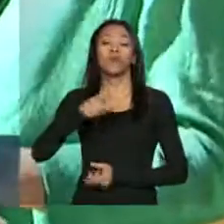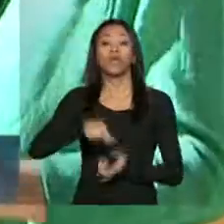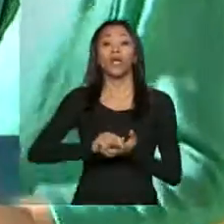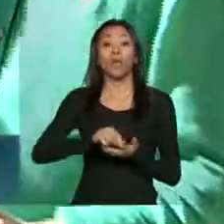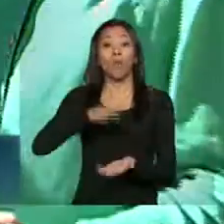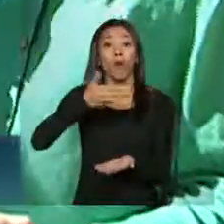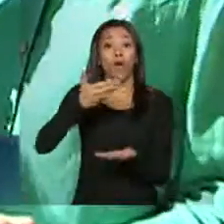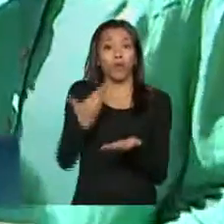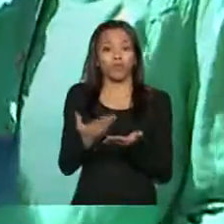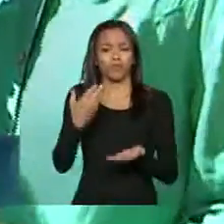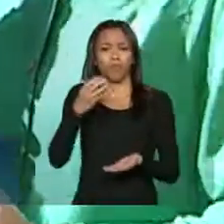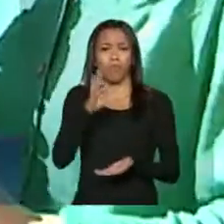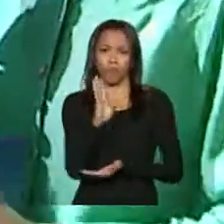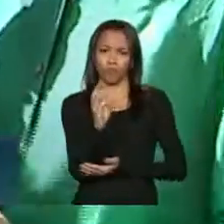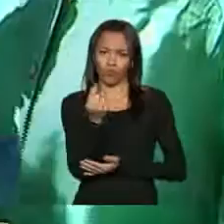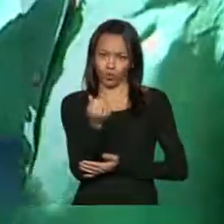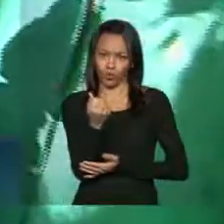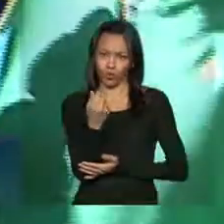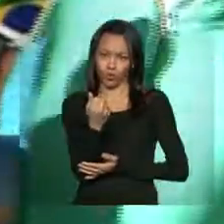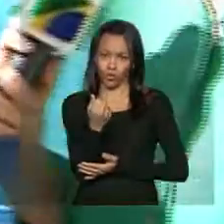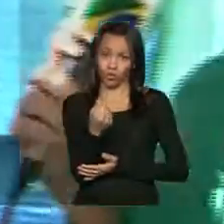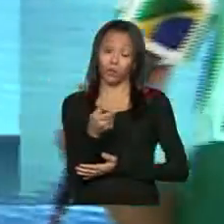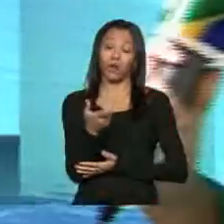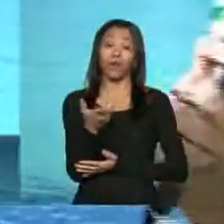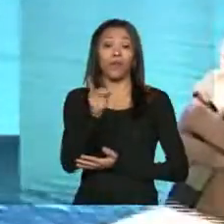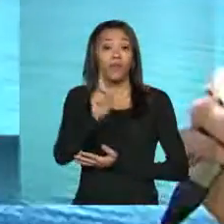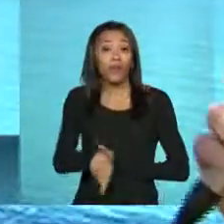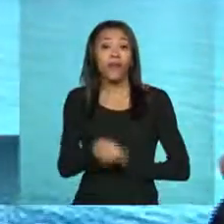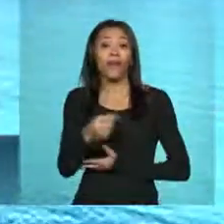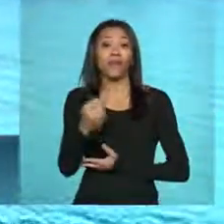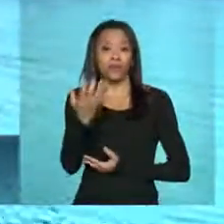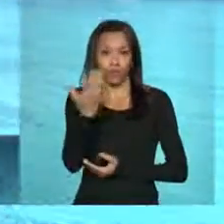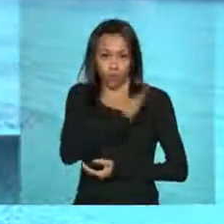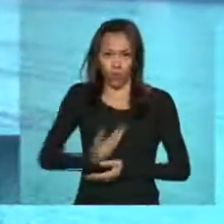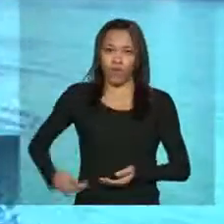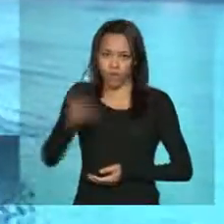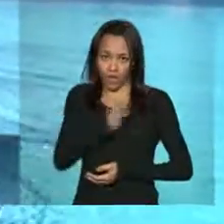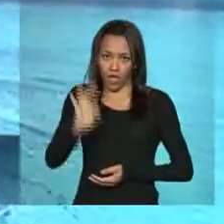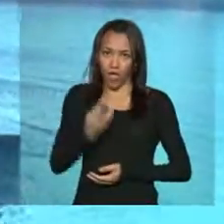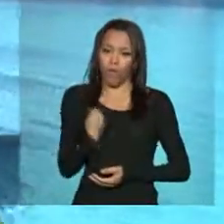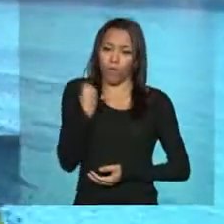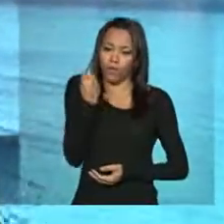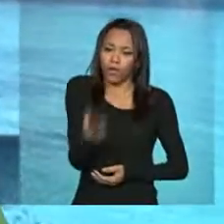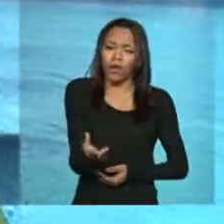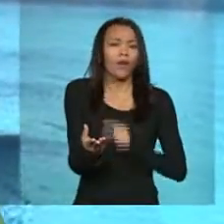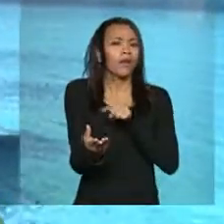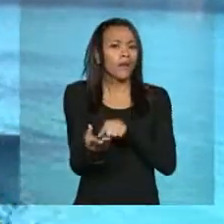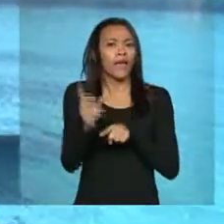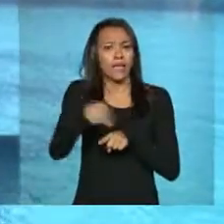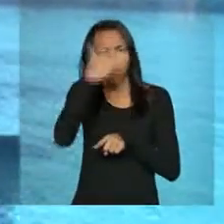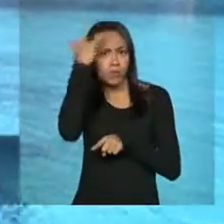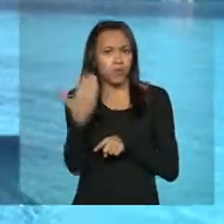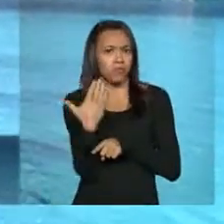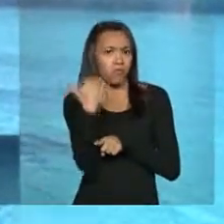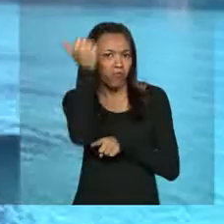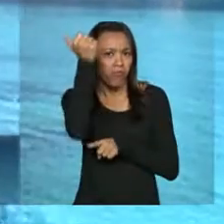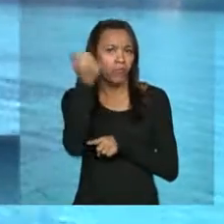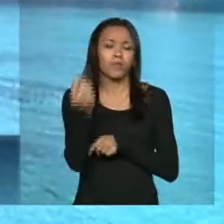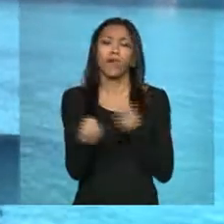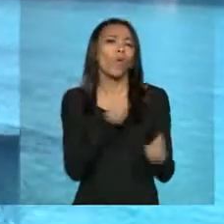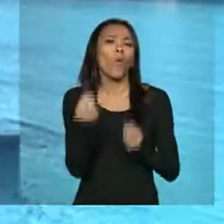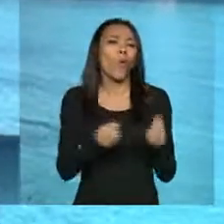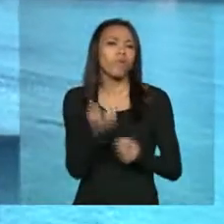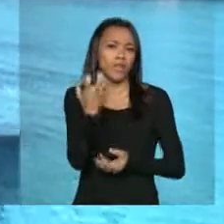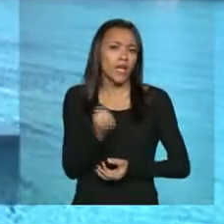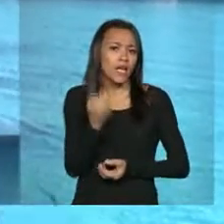benefício mensal para os atletas que são é topo de pode digamos assim né são os favoritos para medalhas desde quando você